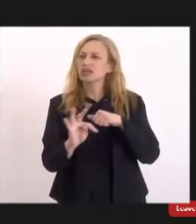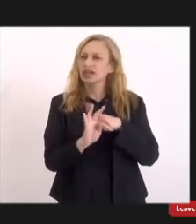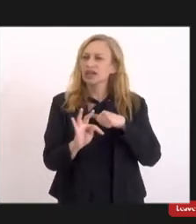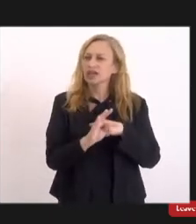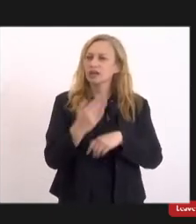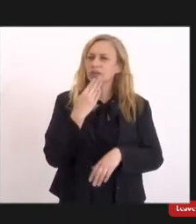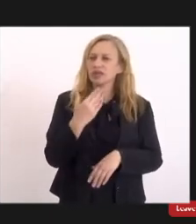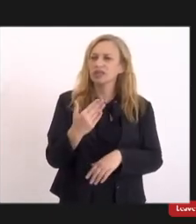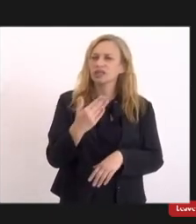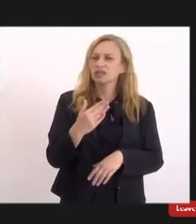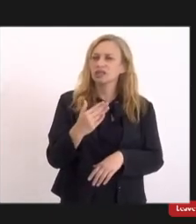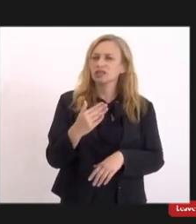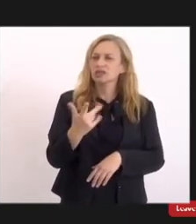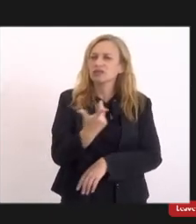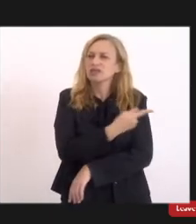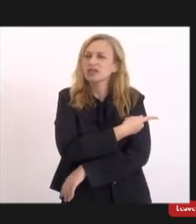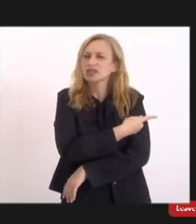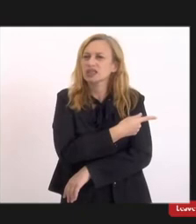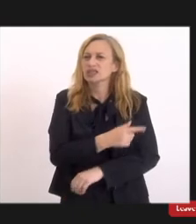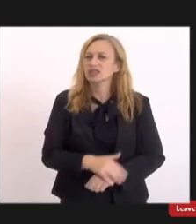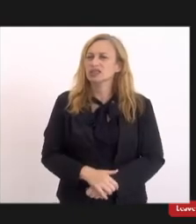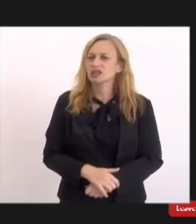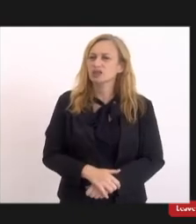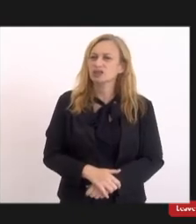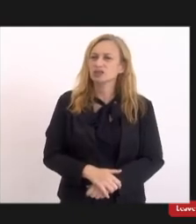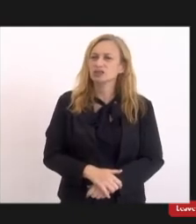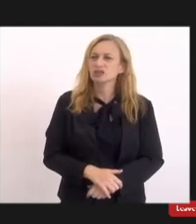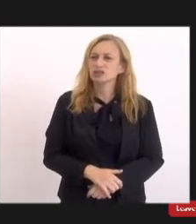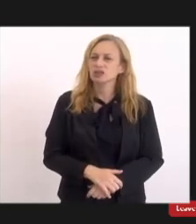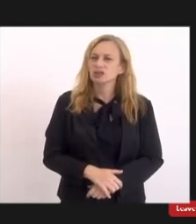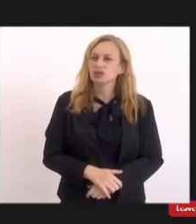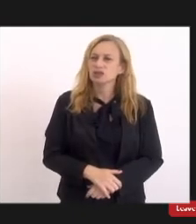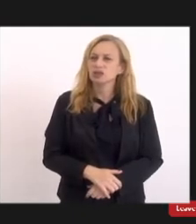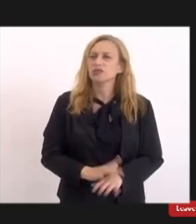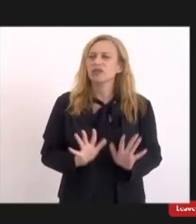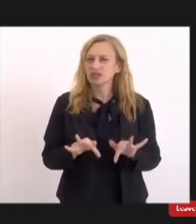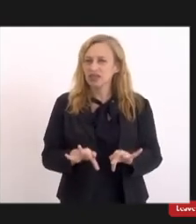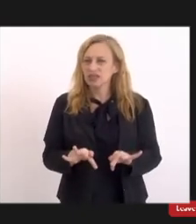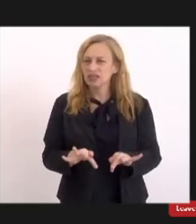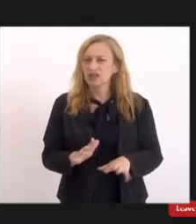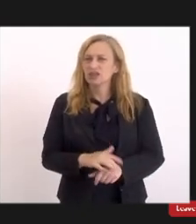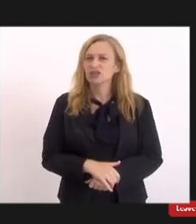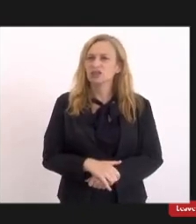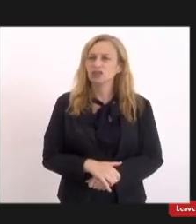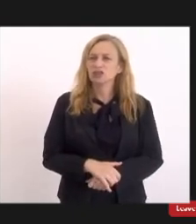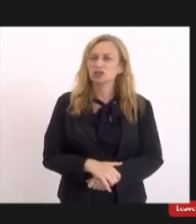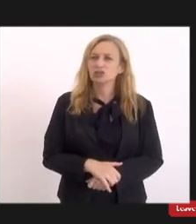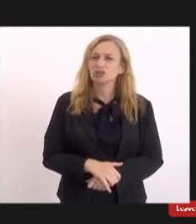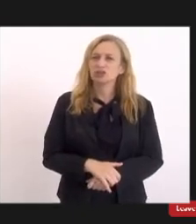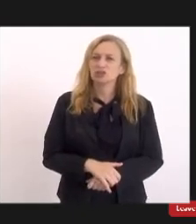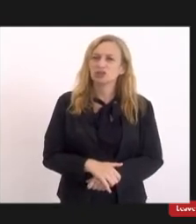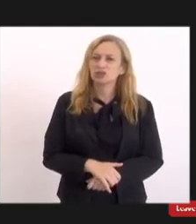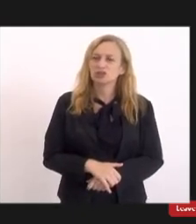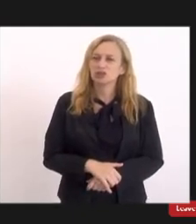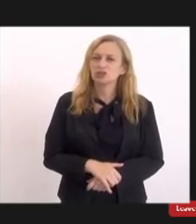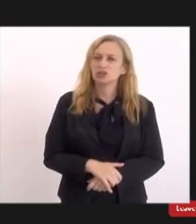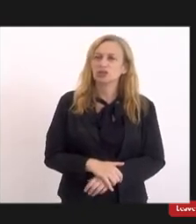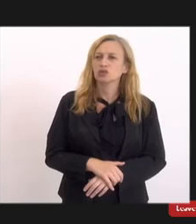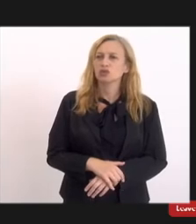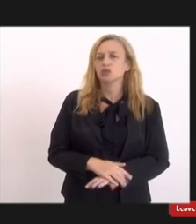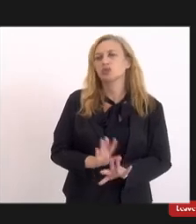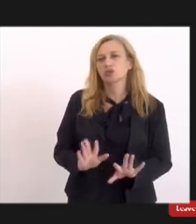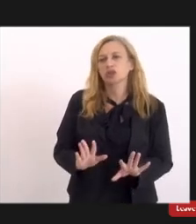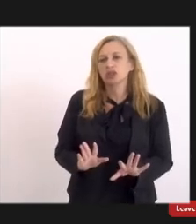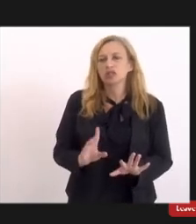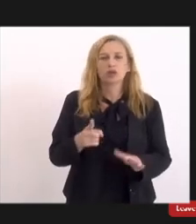pedindo a vacinação, né, que seja, e não numa lógica, tá? Eu acho que para encerrar, eu acho que para deixar bem claro, não numa lógica punitivista, que essa não é a lógica do CEP,